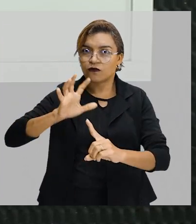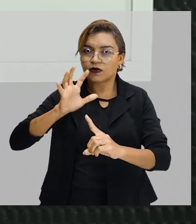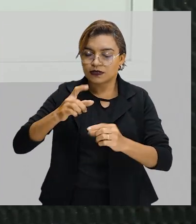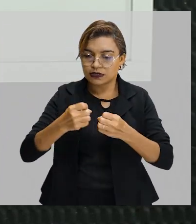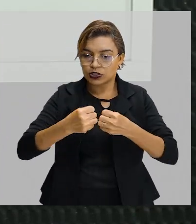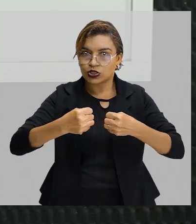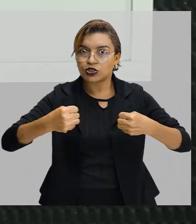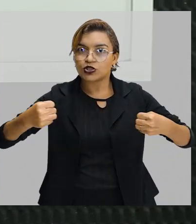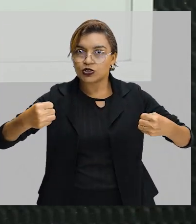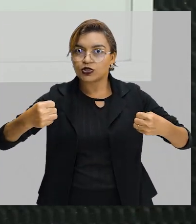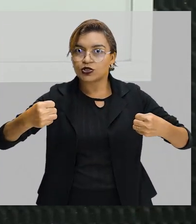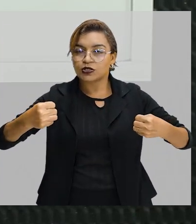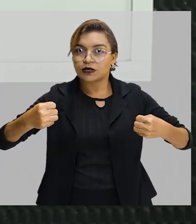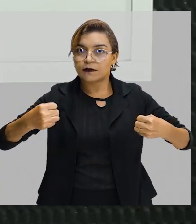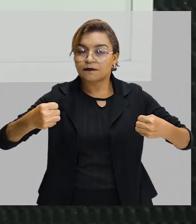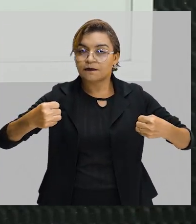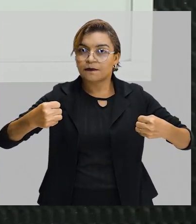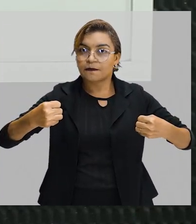ok?